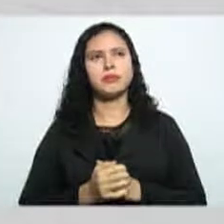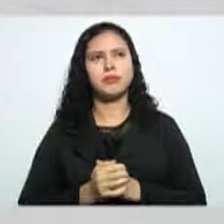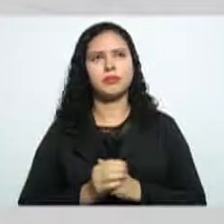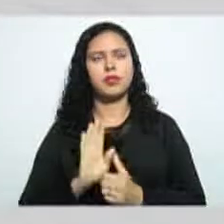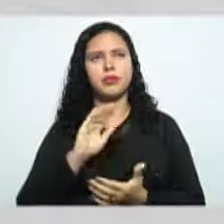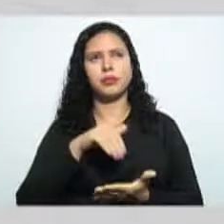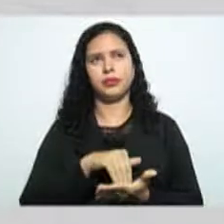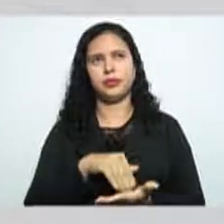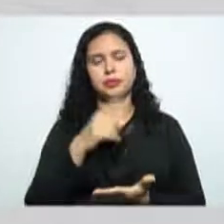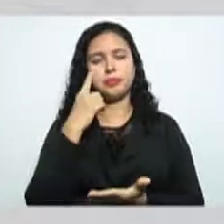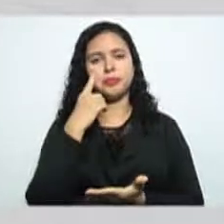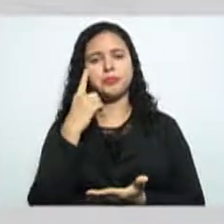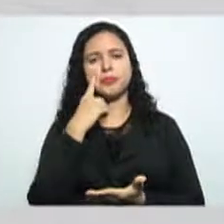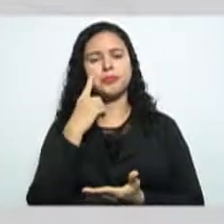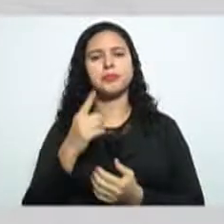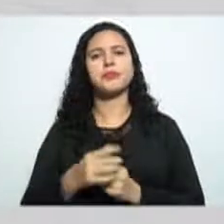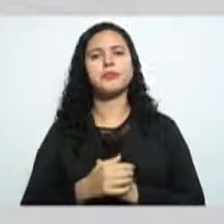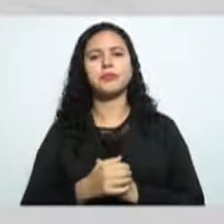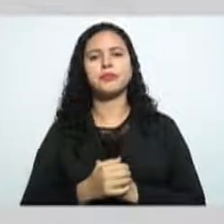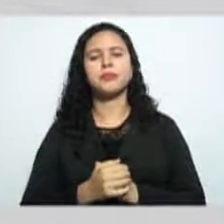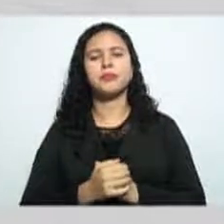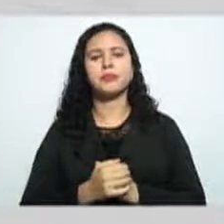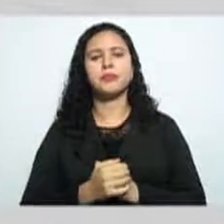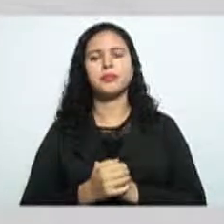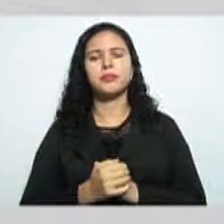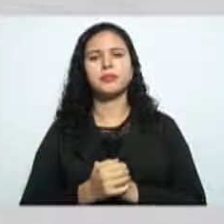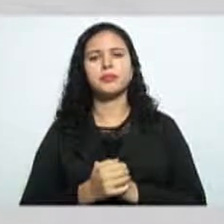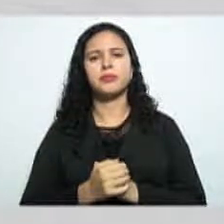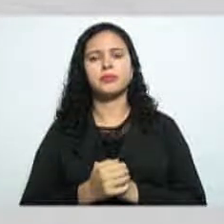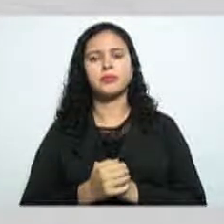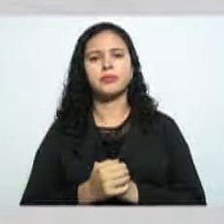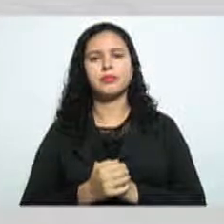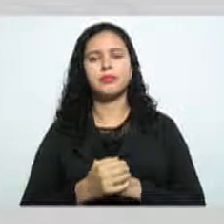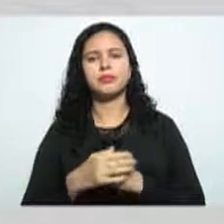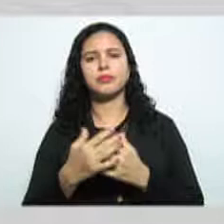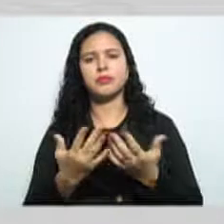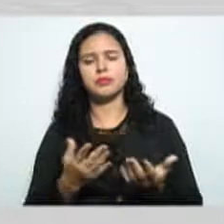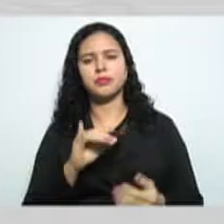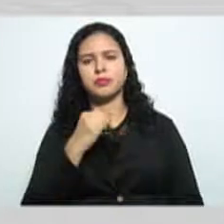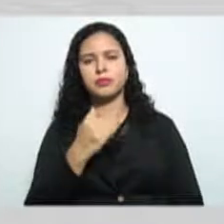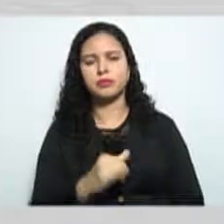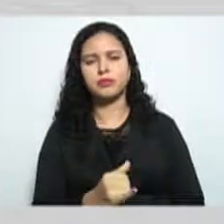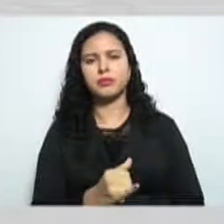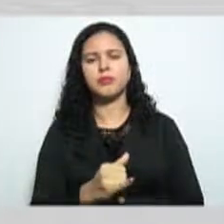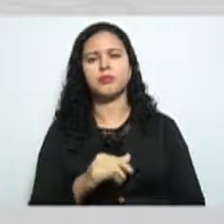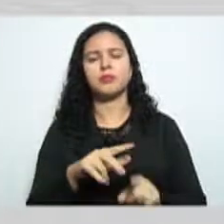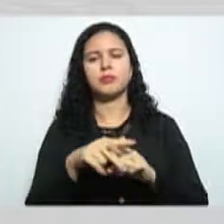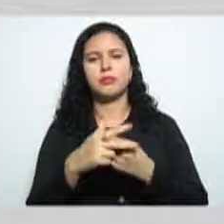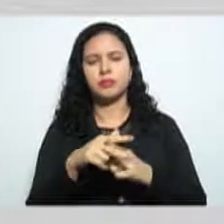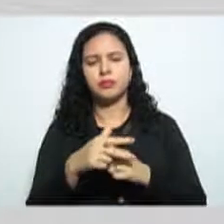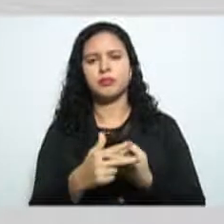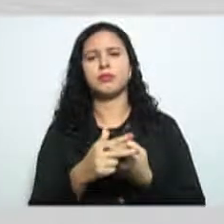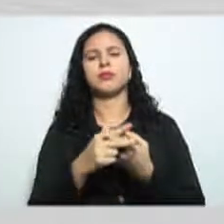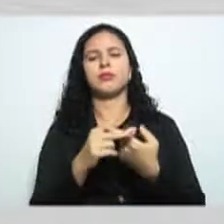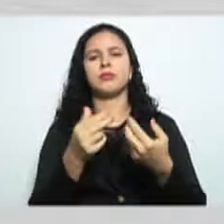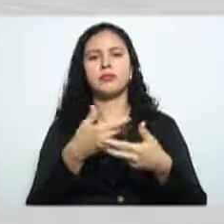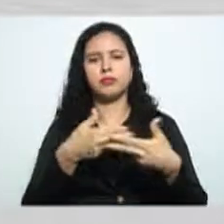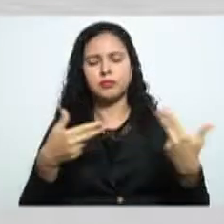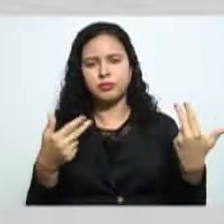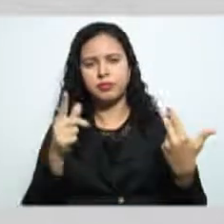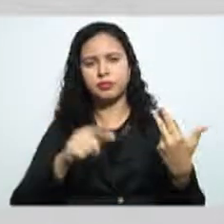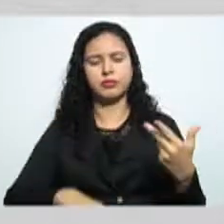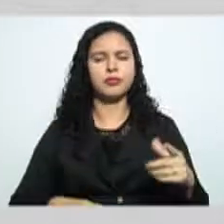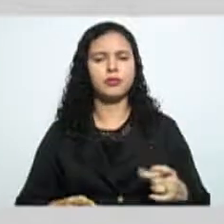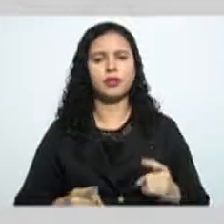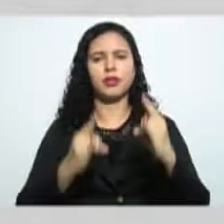estar ciente de todas. A energia, máquinas e equipamentos, prédios e instalações e